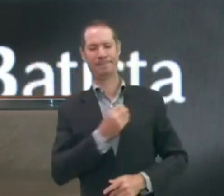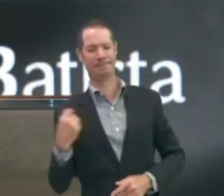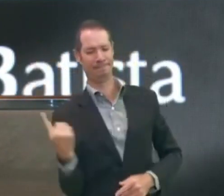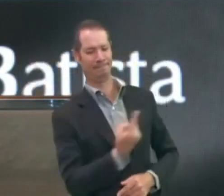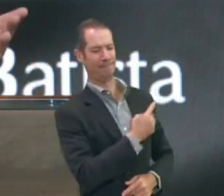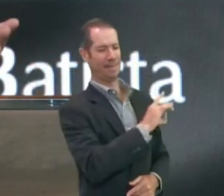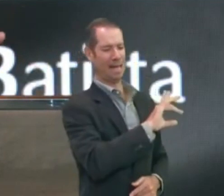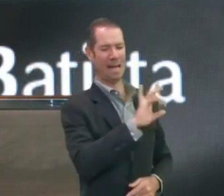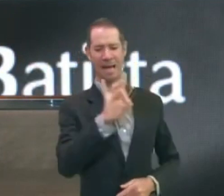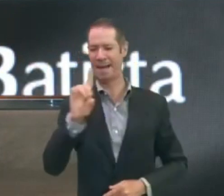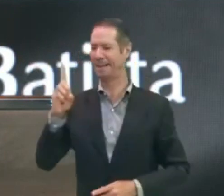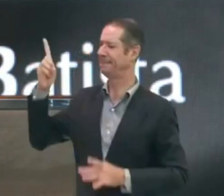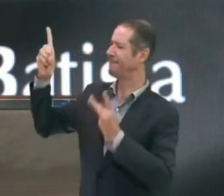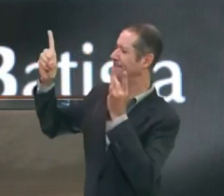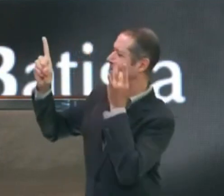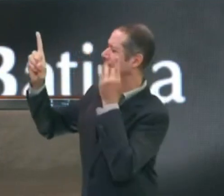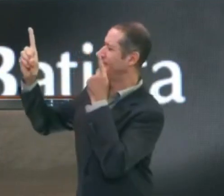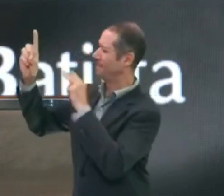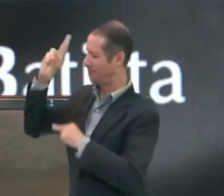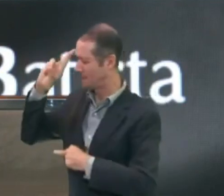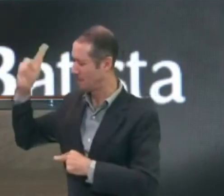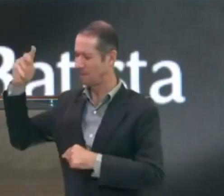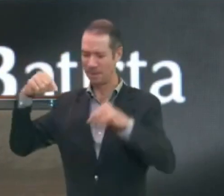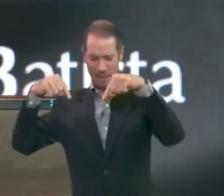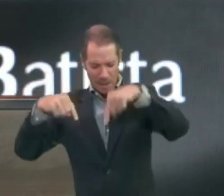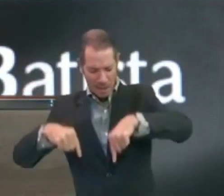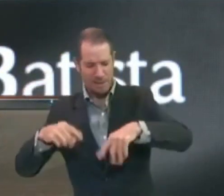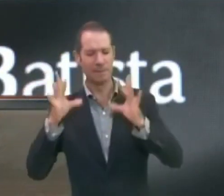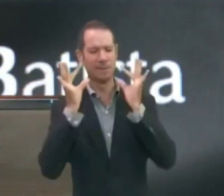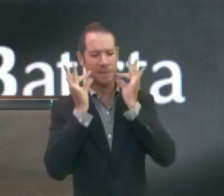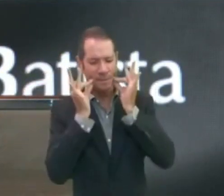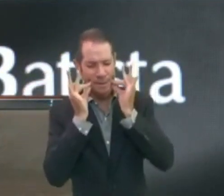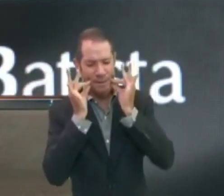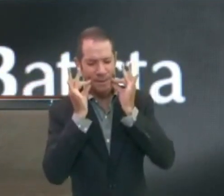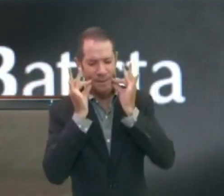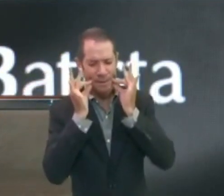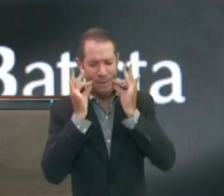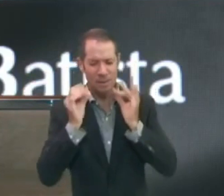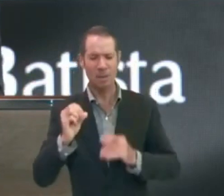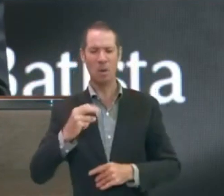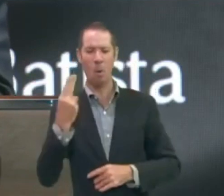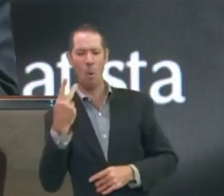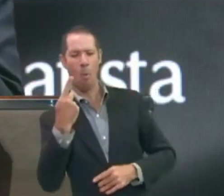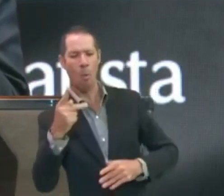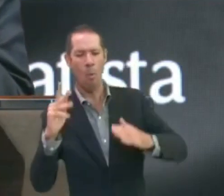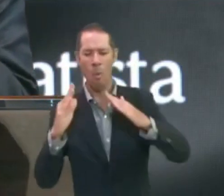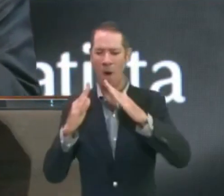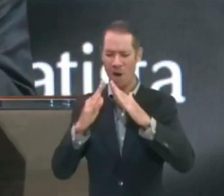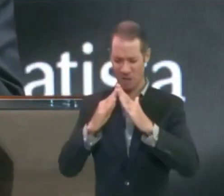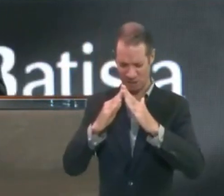Cada um aqui está na Tua presença, Senhor, quer seja aqui presencialmente, quer seja aqui na sua